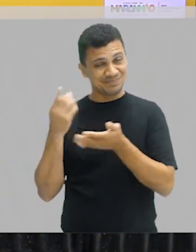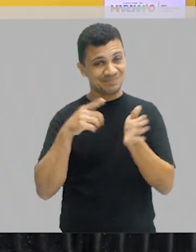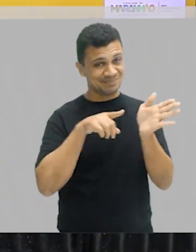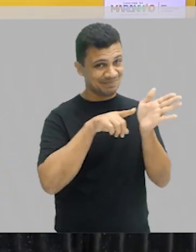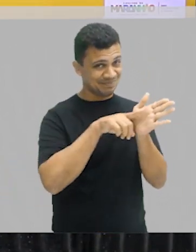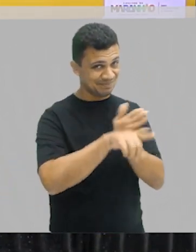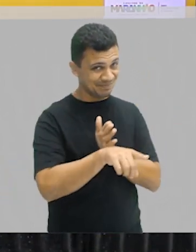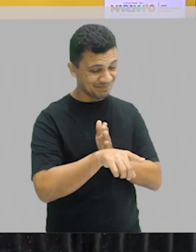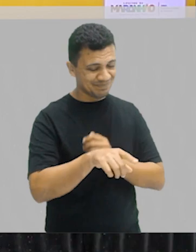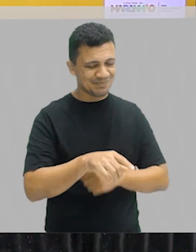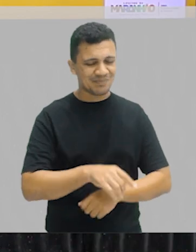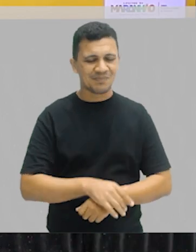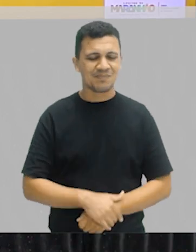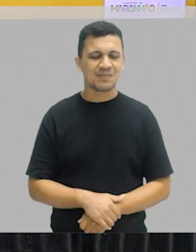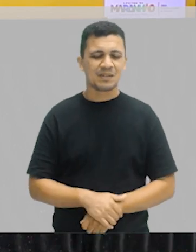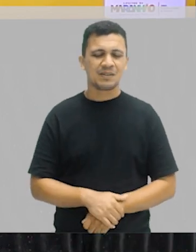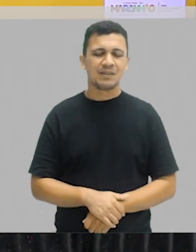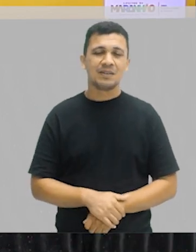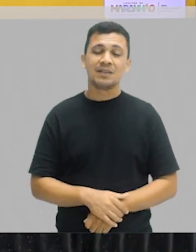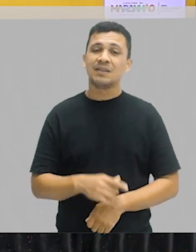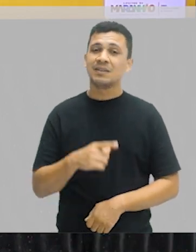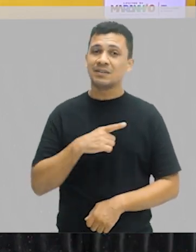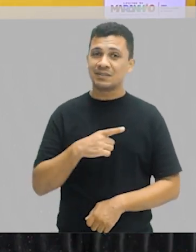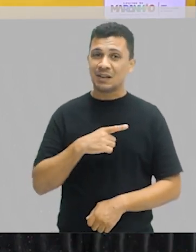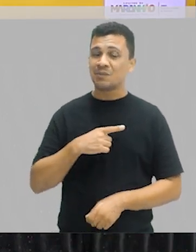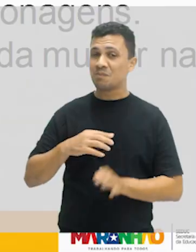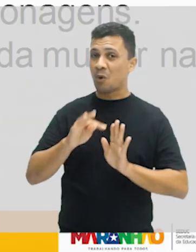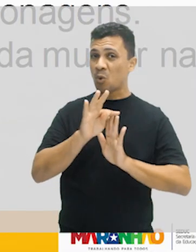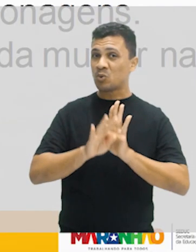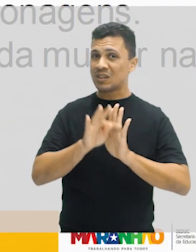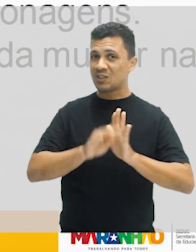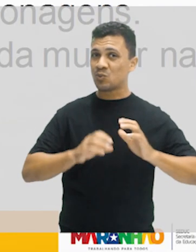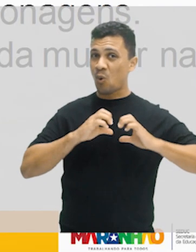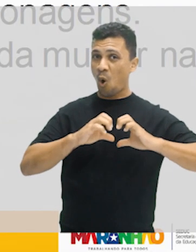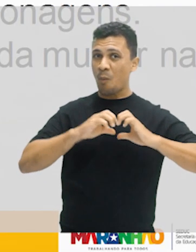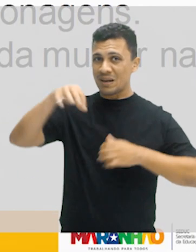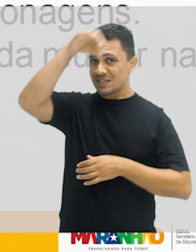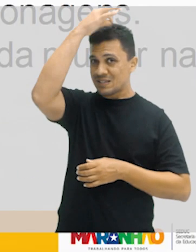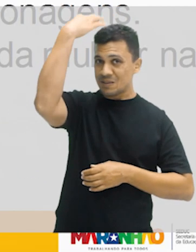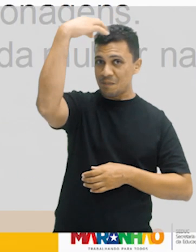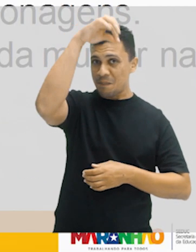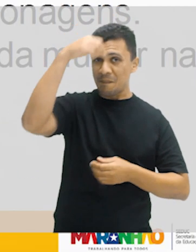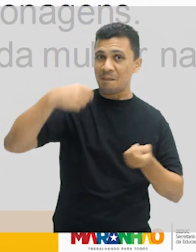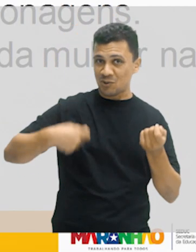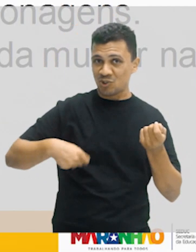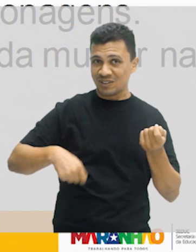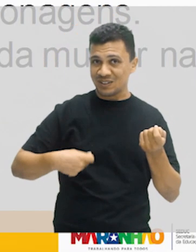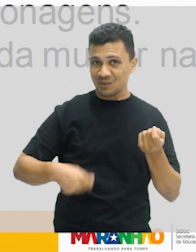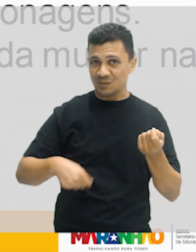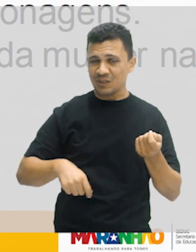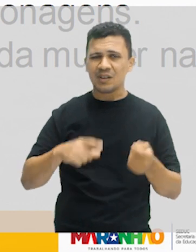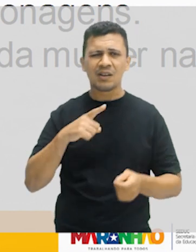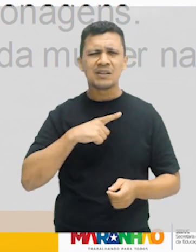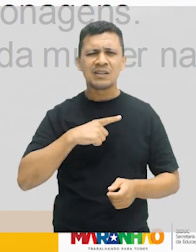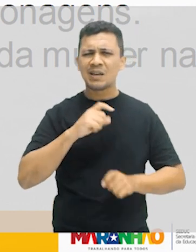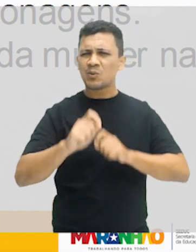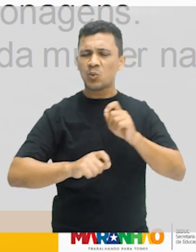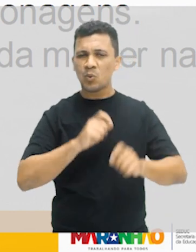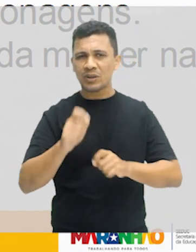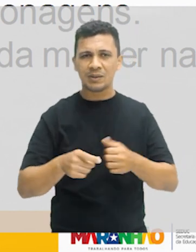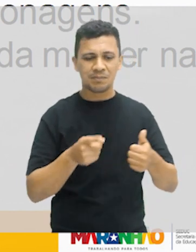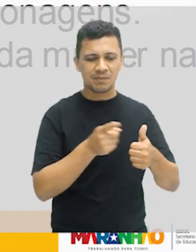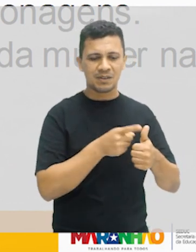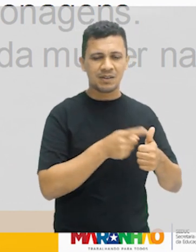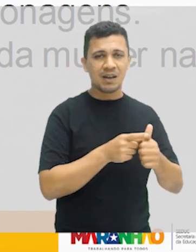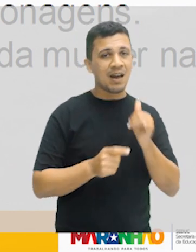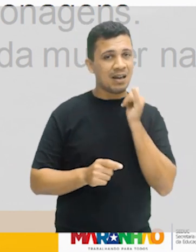novamente. No fragmento do romance mexicano, publicado em 1989, prevalece a narração com